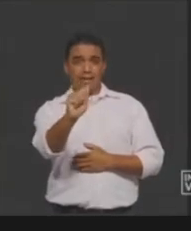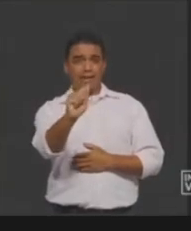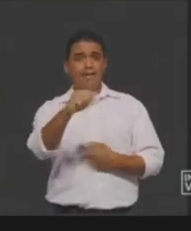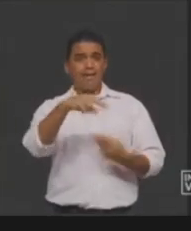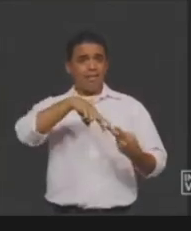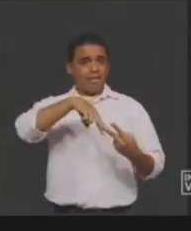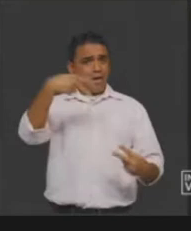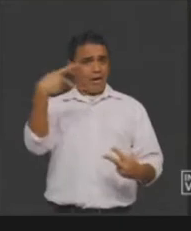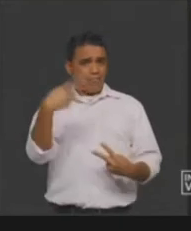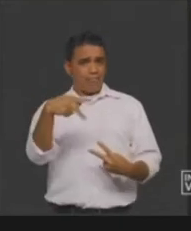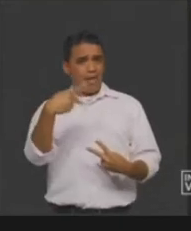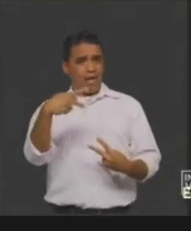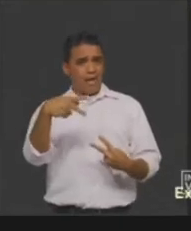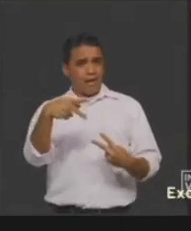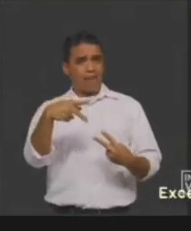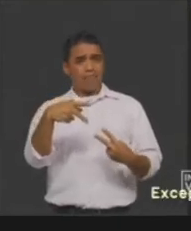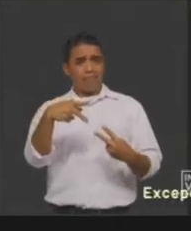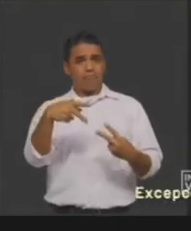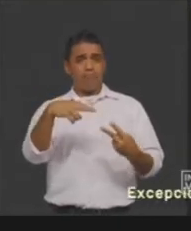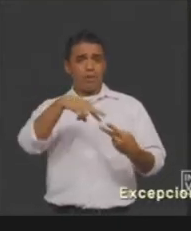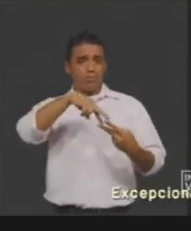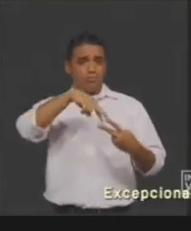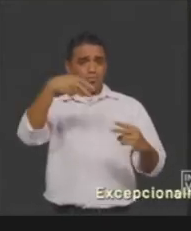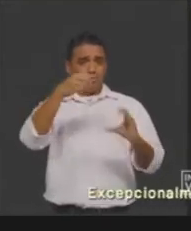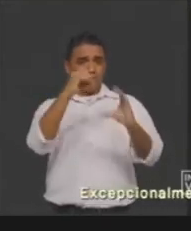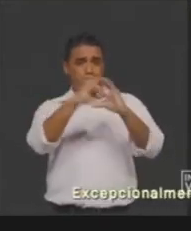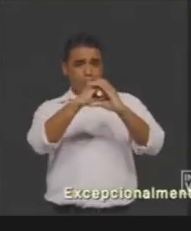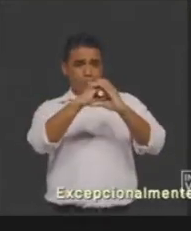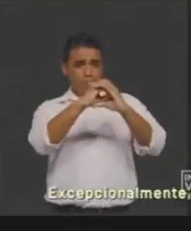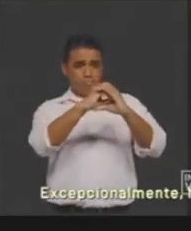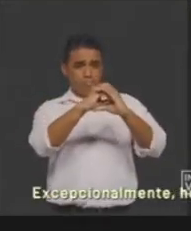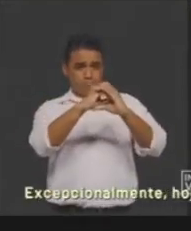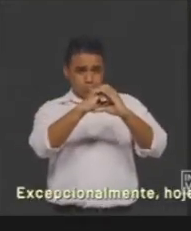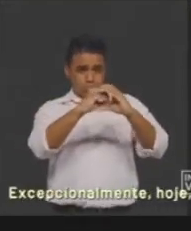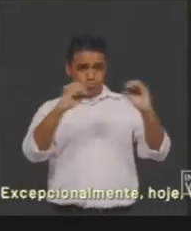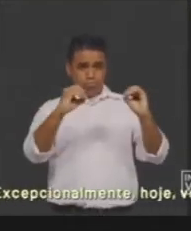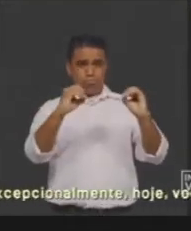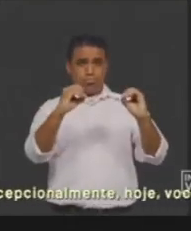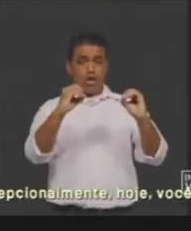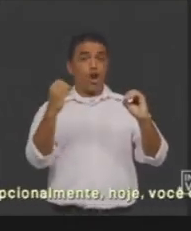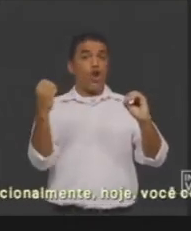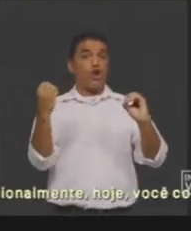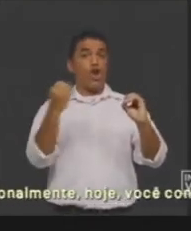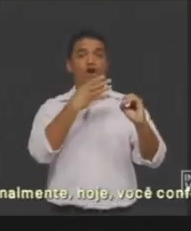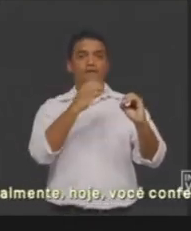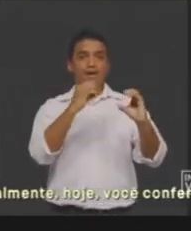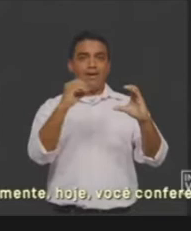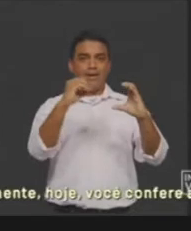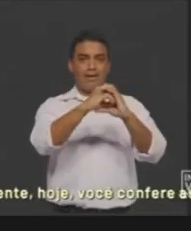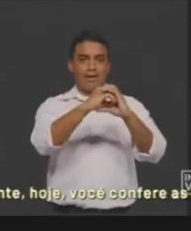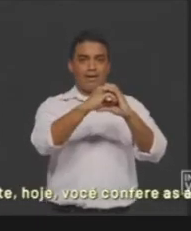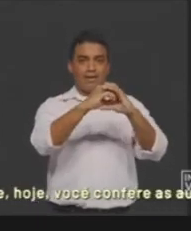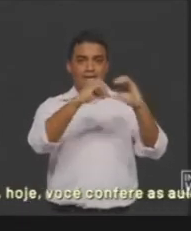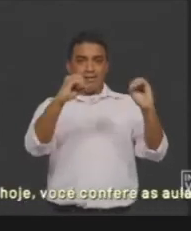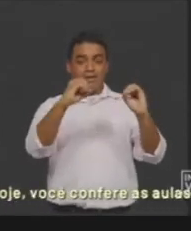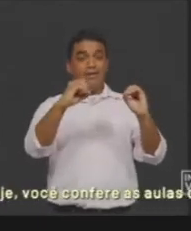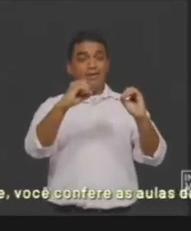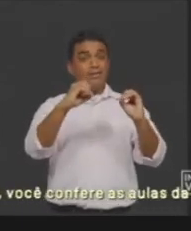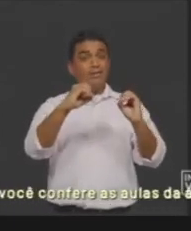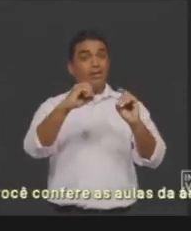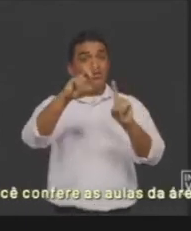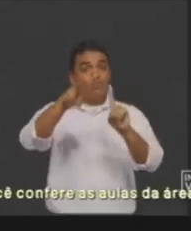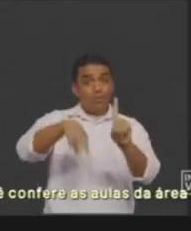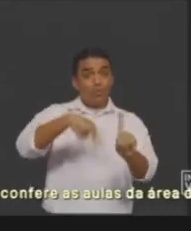esse DNA se duplica, é duplicado, porque para você gerar duas células novas, você precisa do dobro de DNA, não é